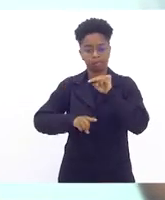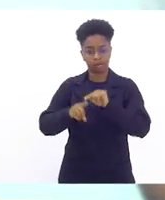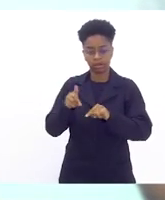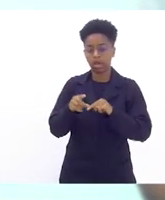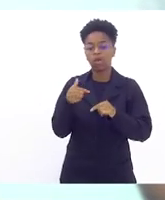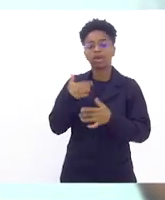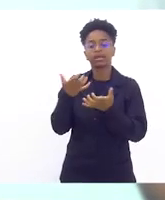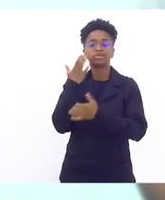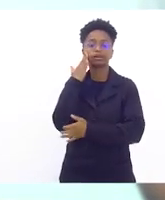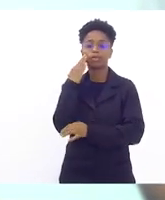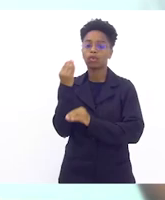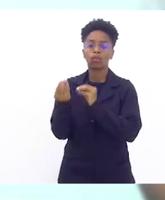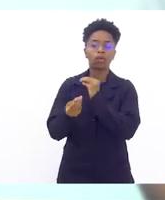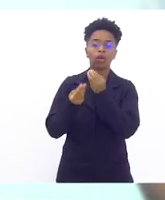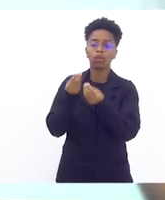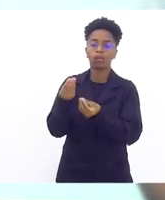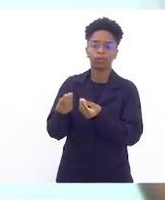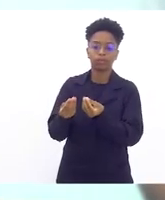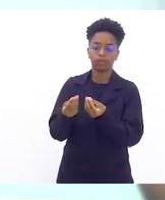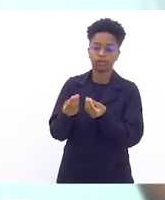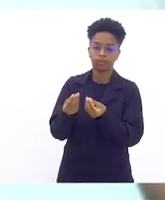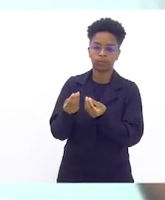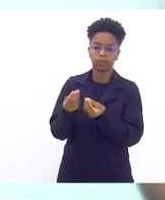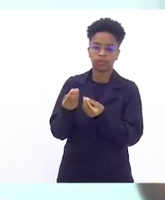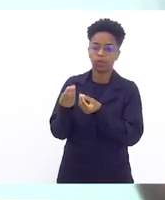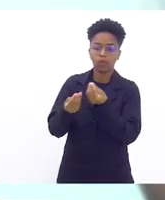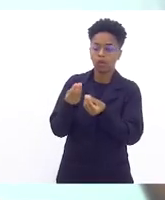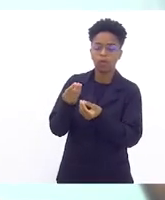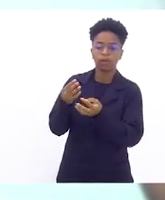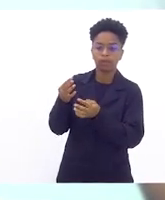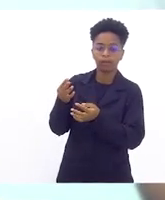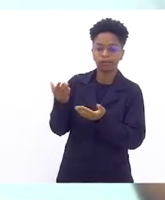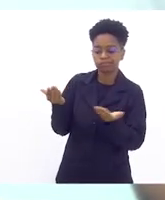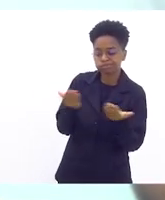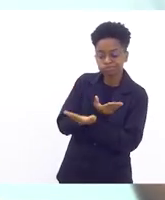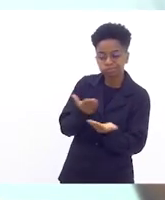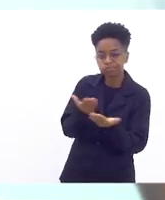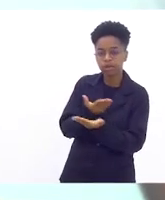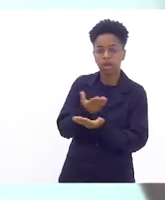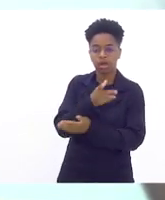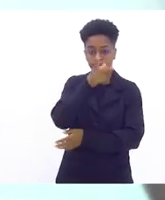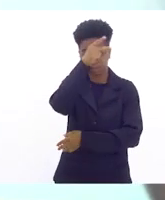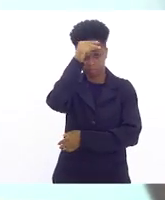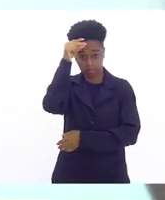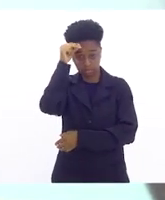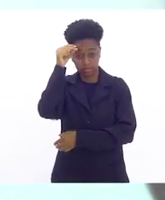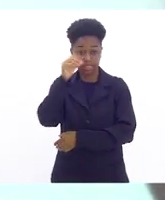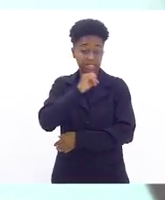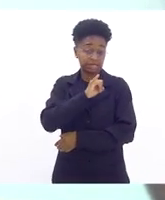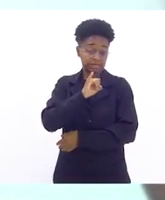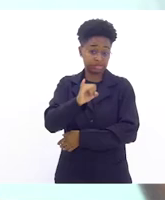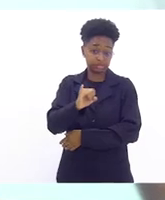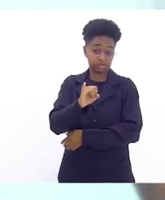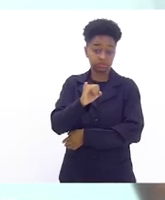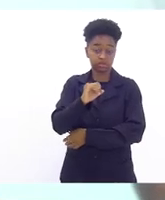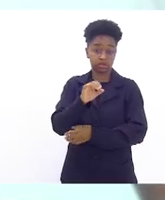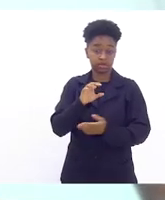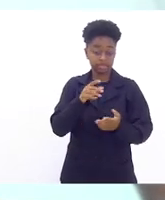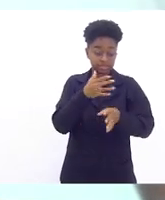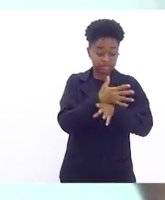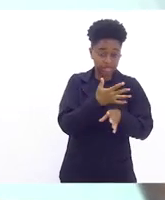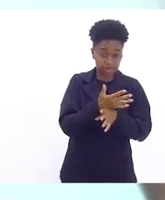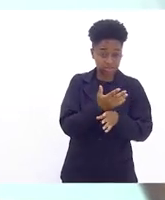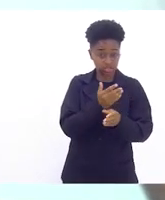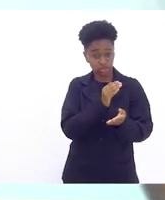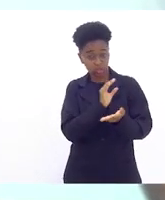como é que tá essa essa tratativa com o município se há ou se o município além de não efetivamente